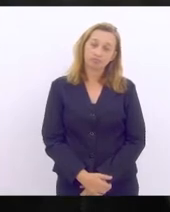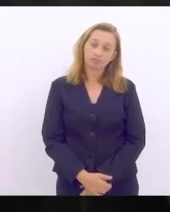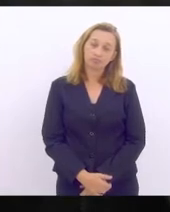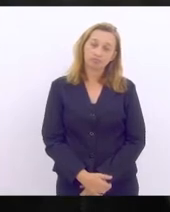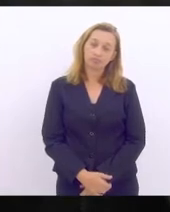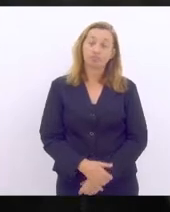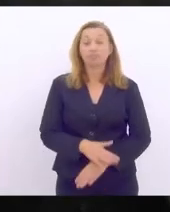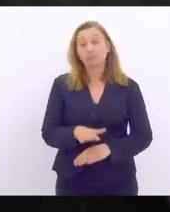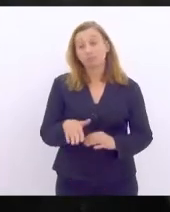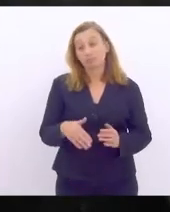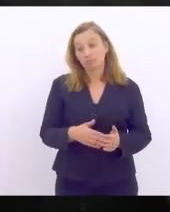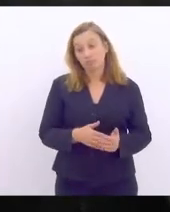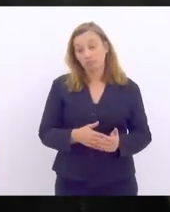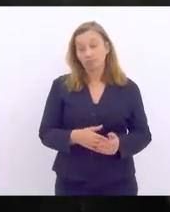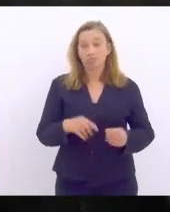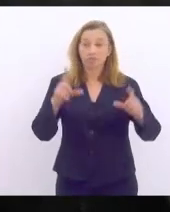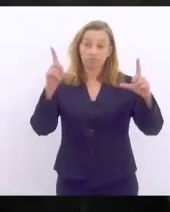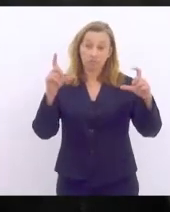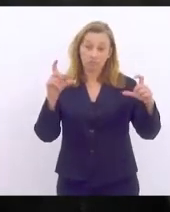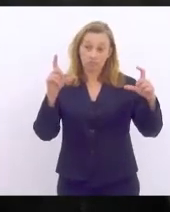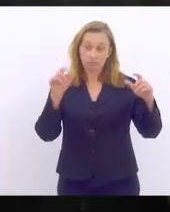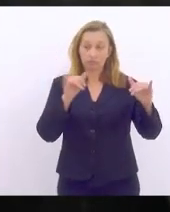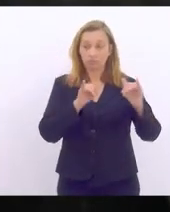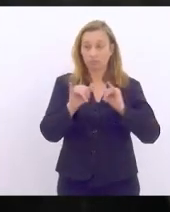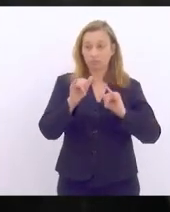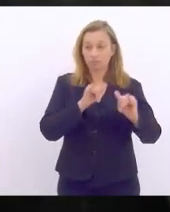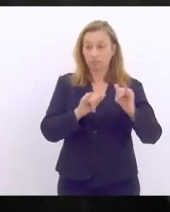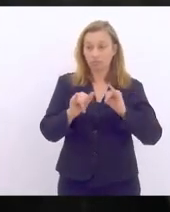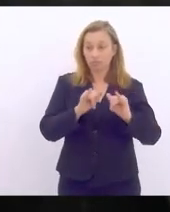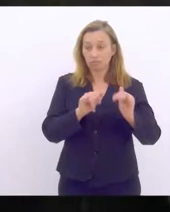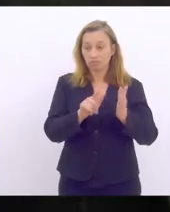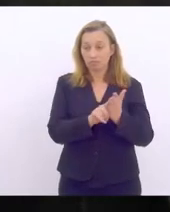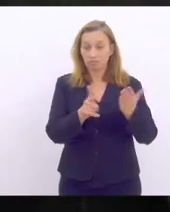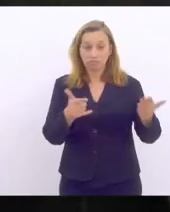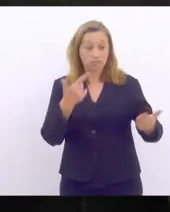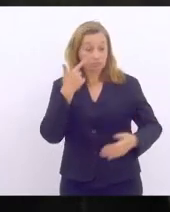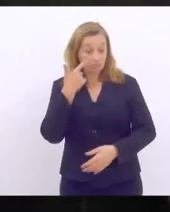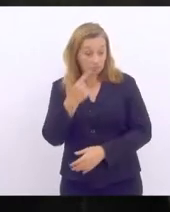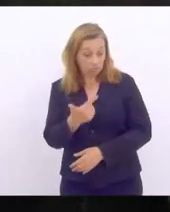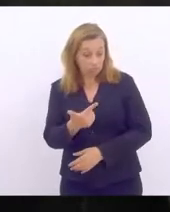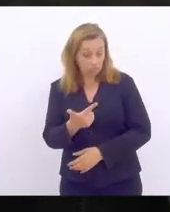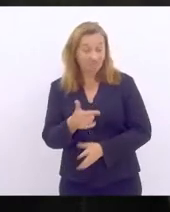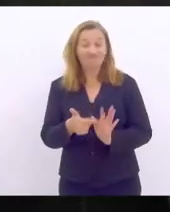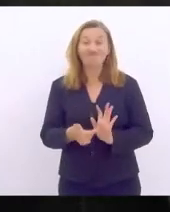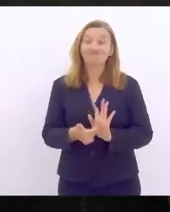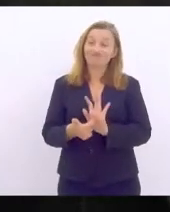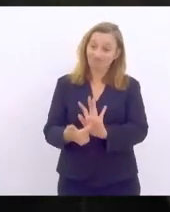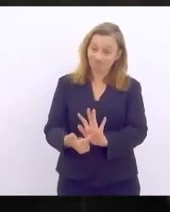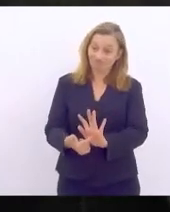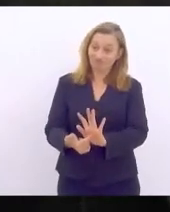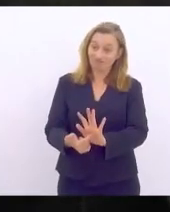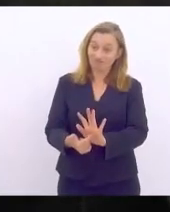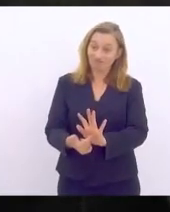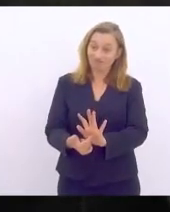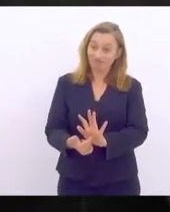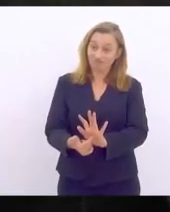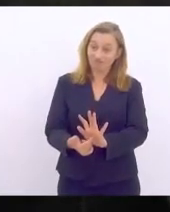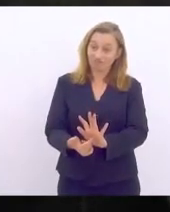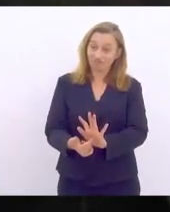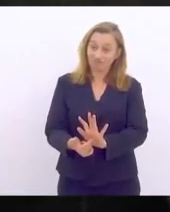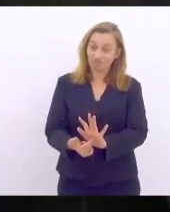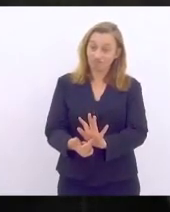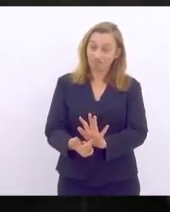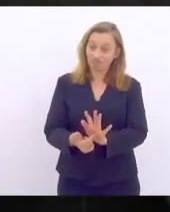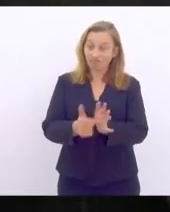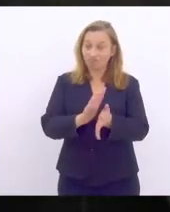todas as matérias jornalísticas que a gente tem contato mostra que é